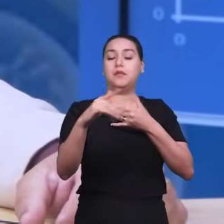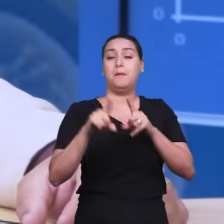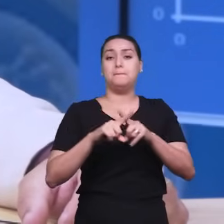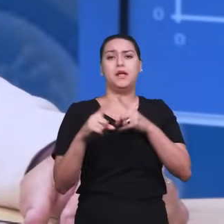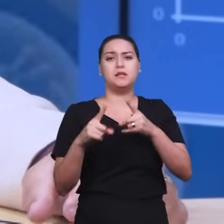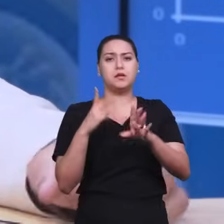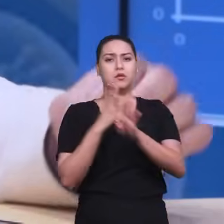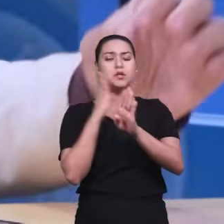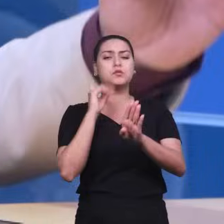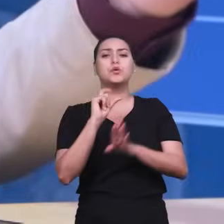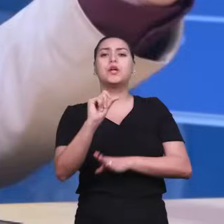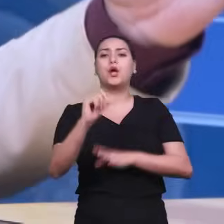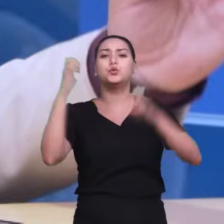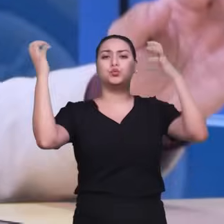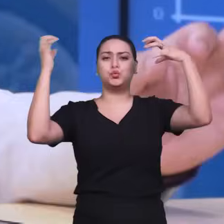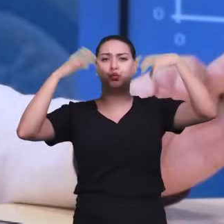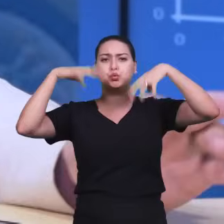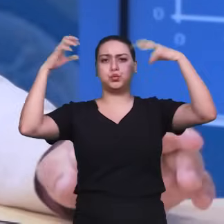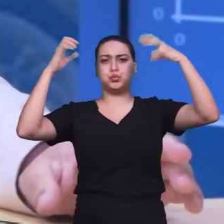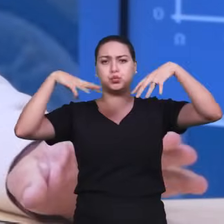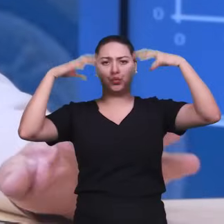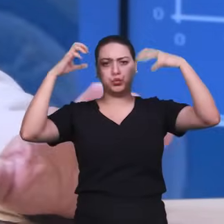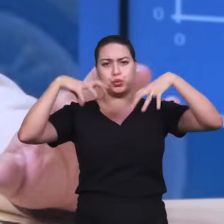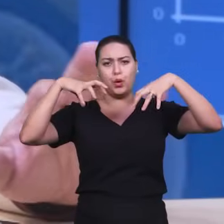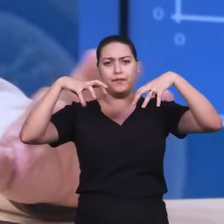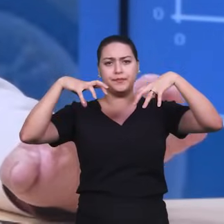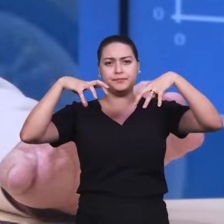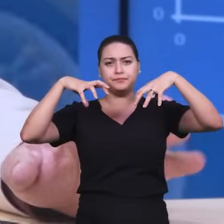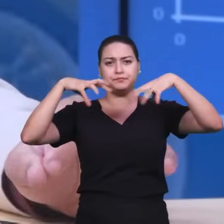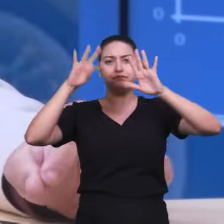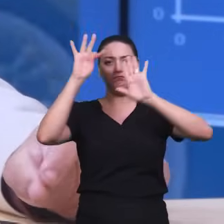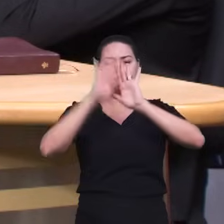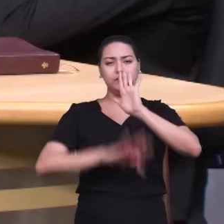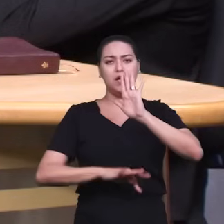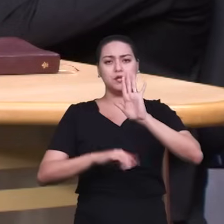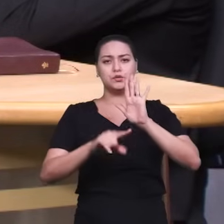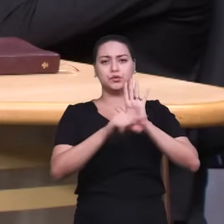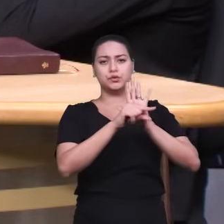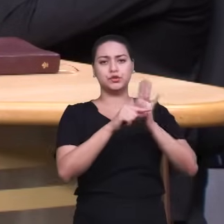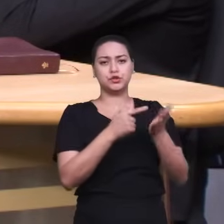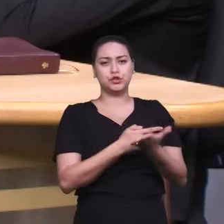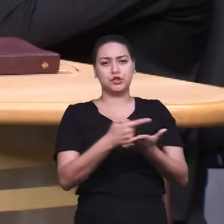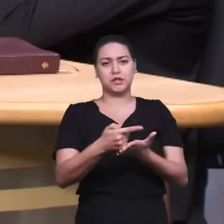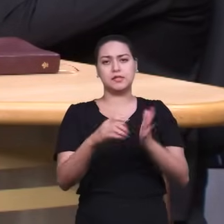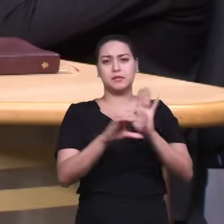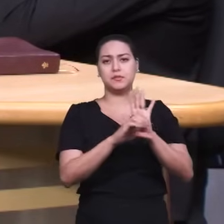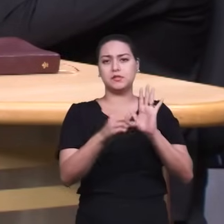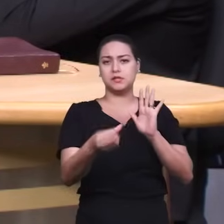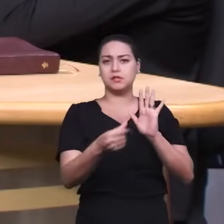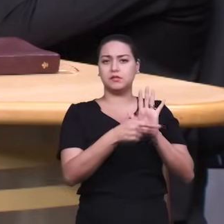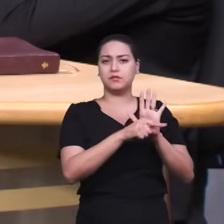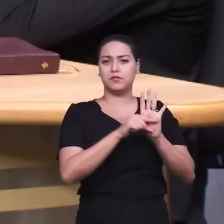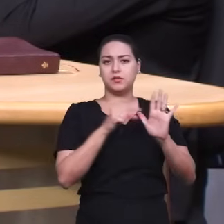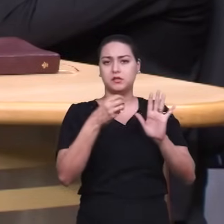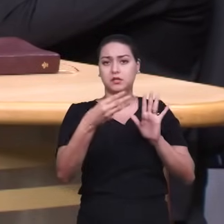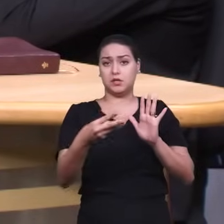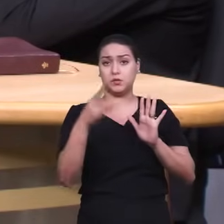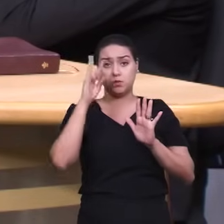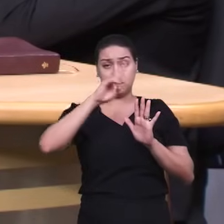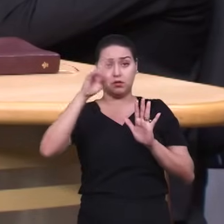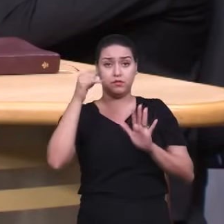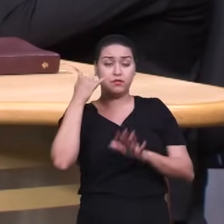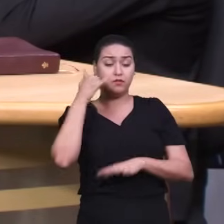posteriores. Mas quando a gente chega no dilúvio, alguma coisa acontece, que o Senhor fala assim, olha, até o texto que está ali, Gênesis 6:3,